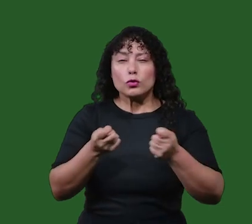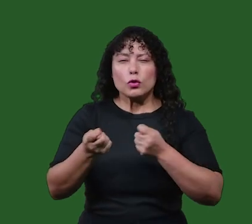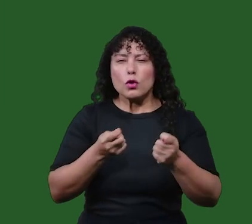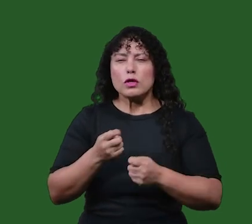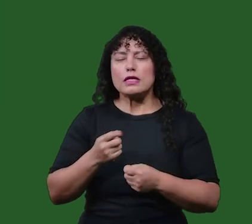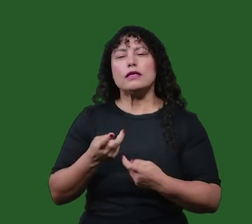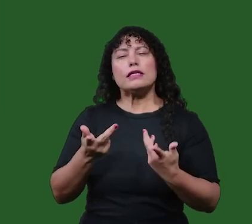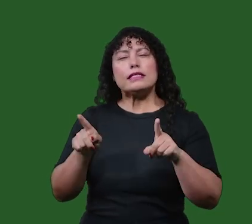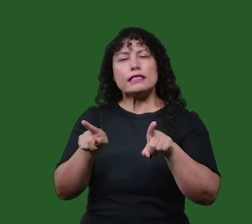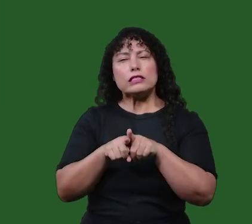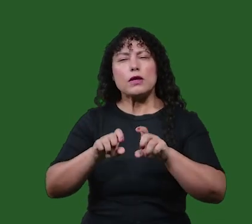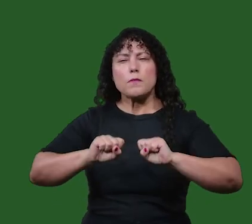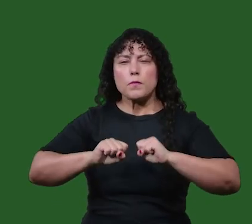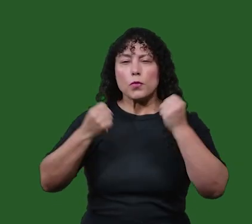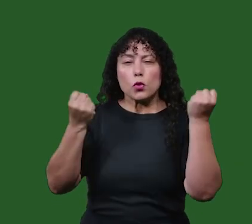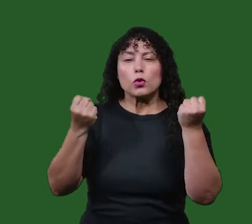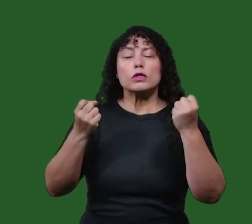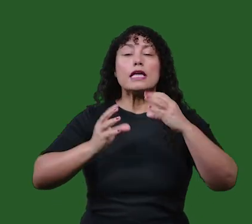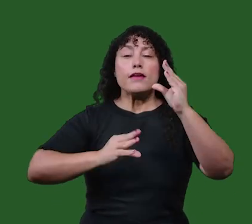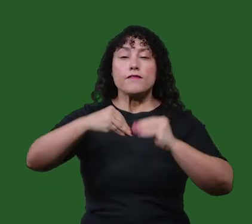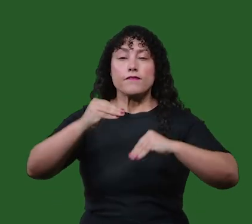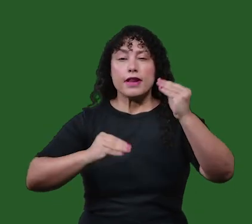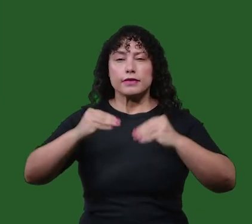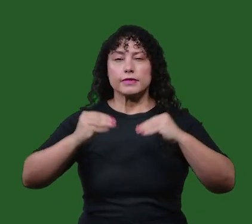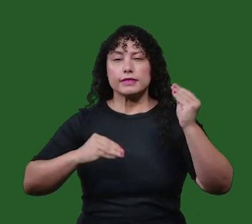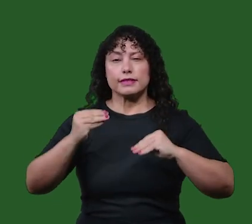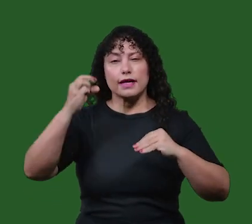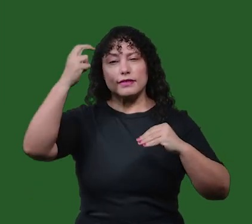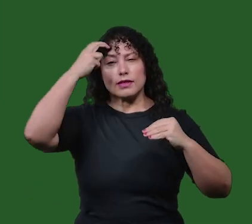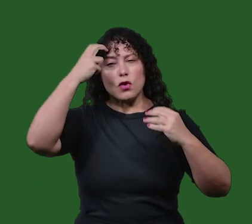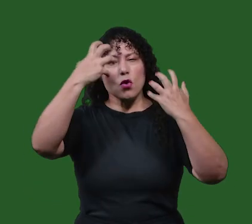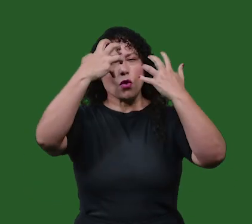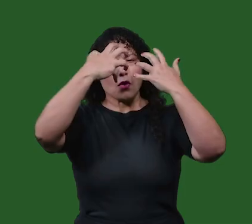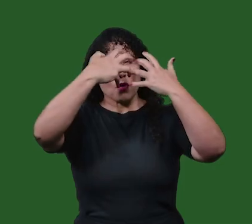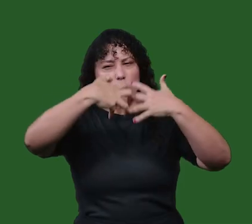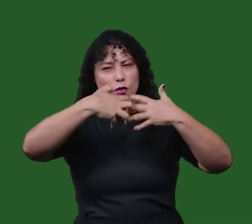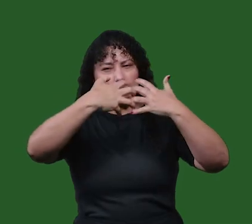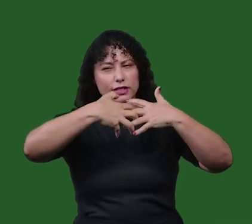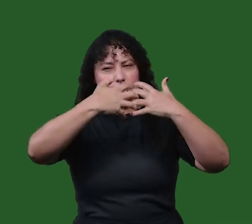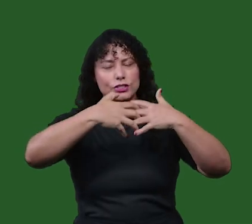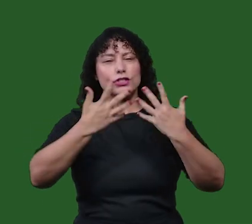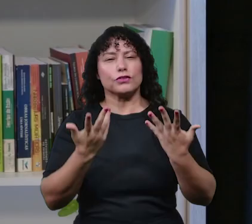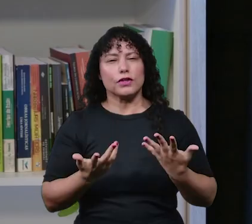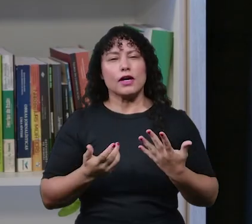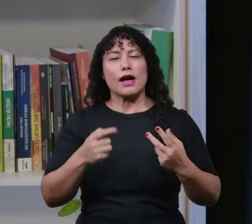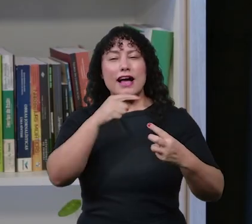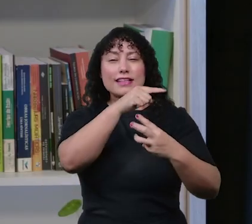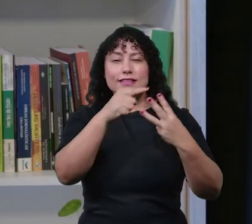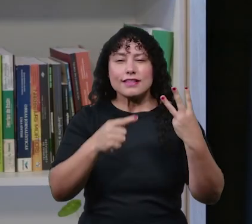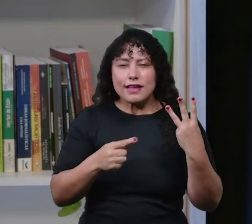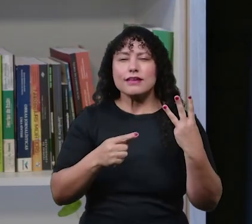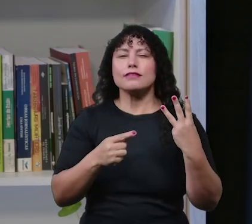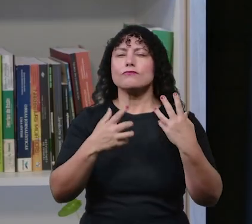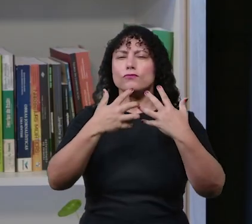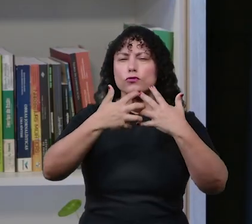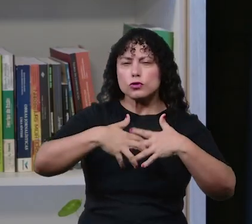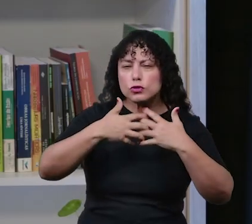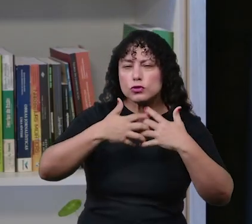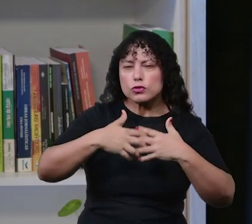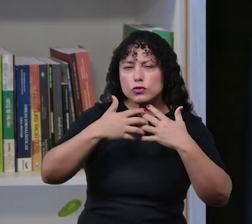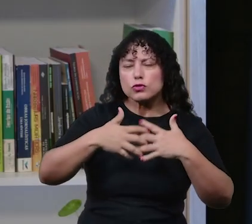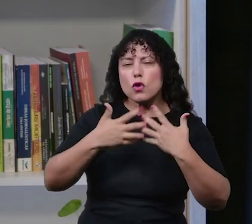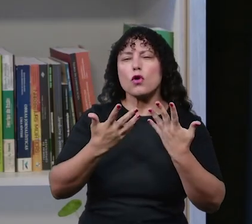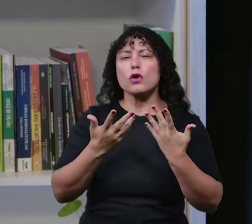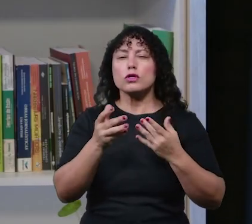controle inibitório e flexibilidade cognitiva. As três funções executivas, elas